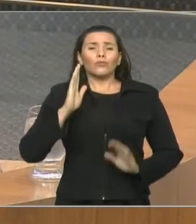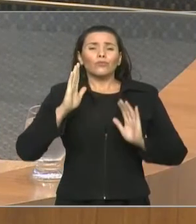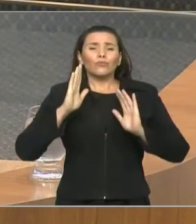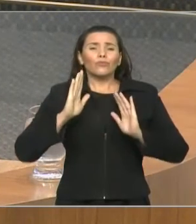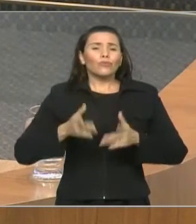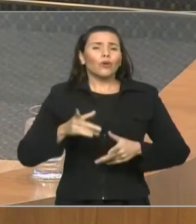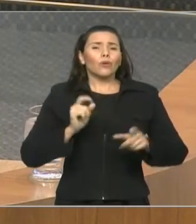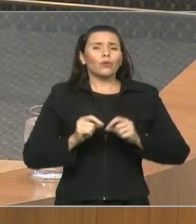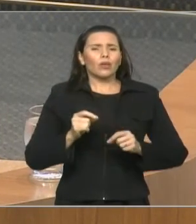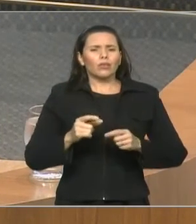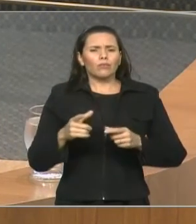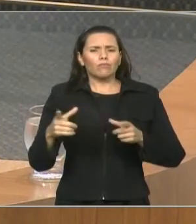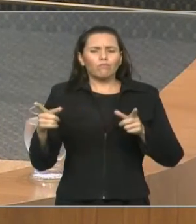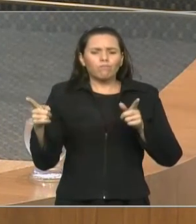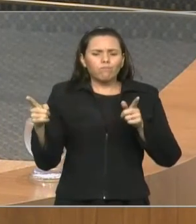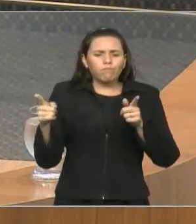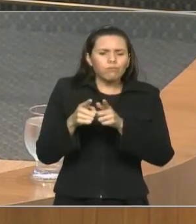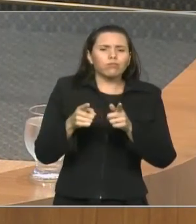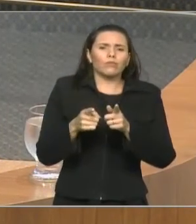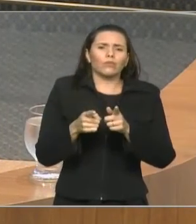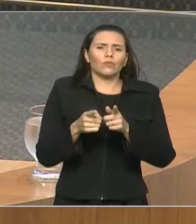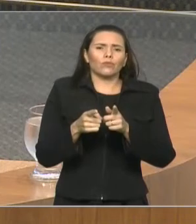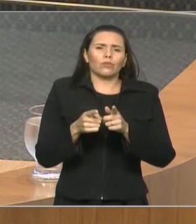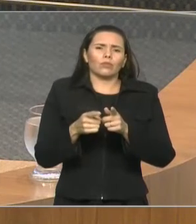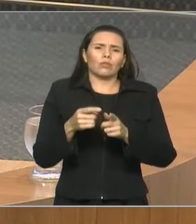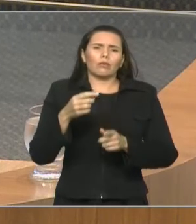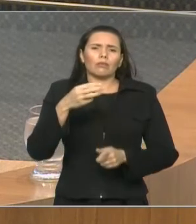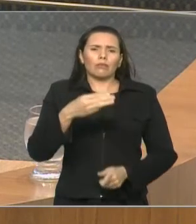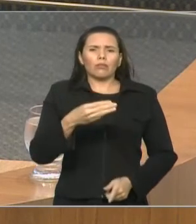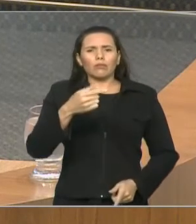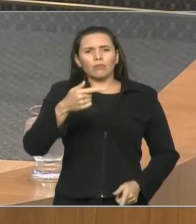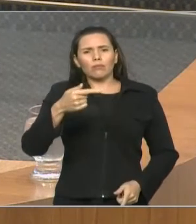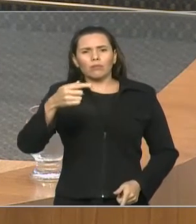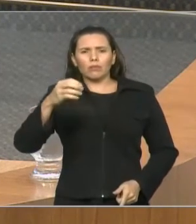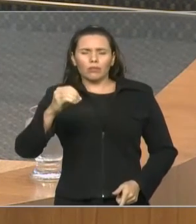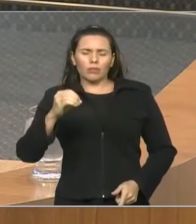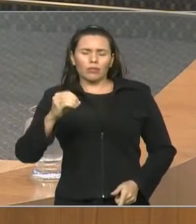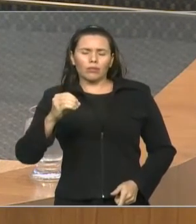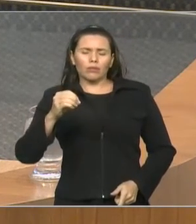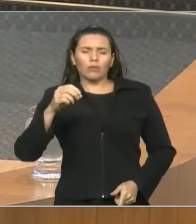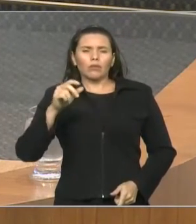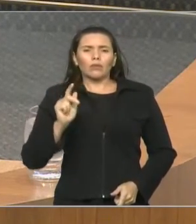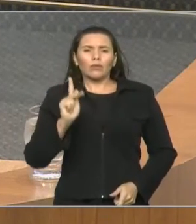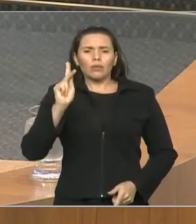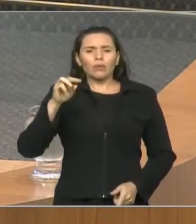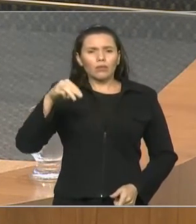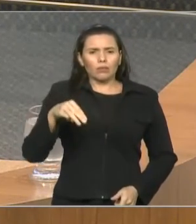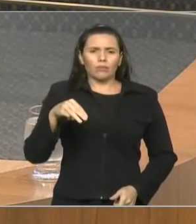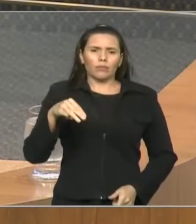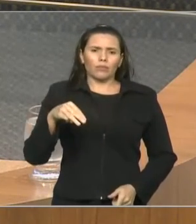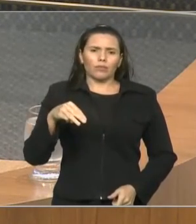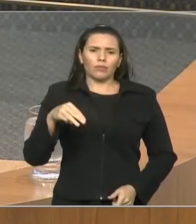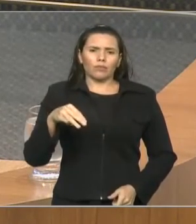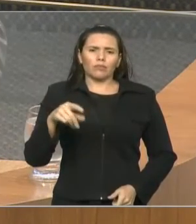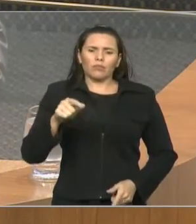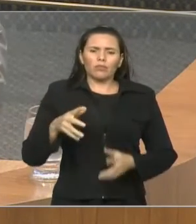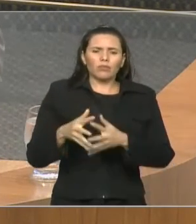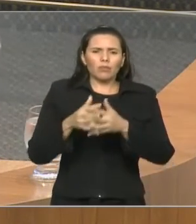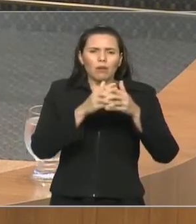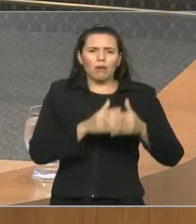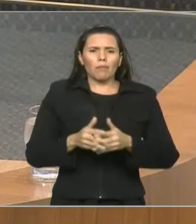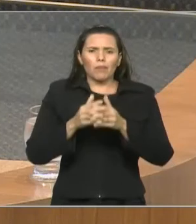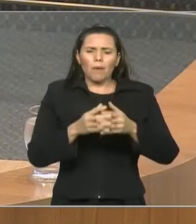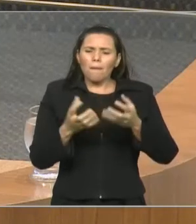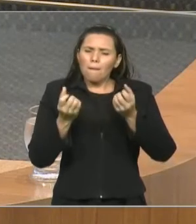retorno, diminuindo mais de 370 quilômetros dessas carretas andando por fora. Então, é muito importante, e